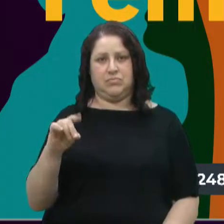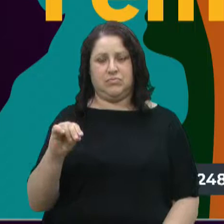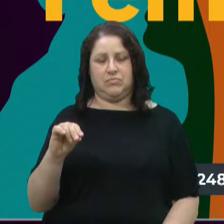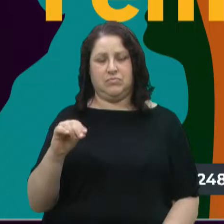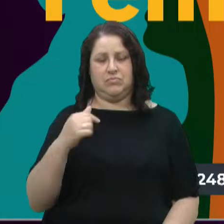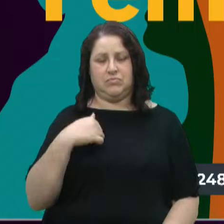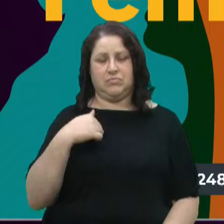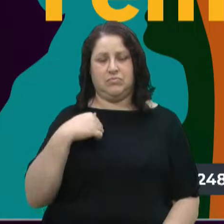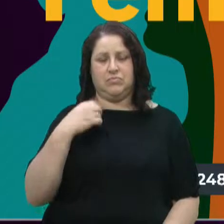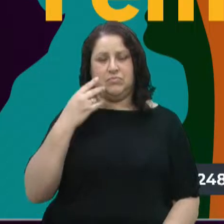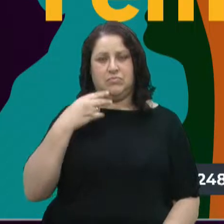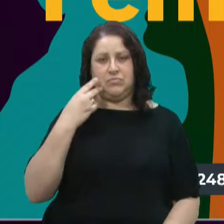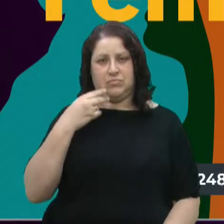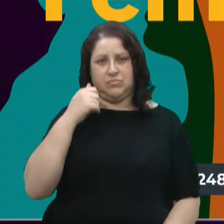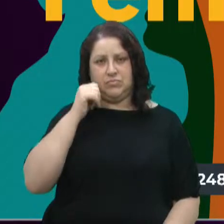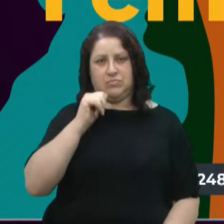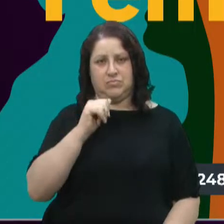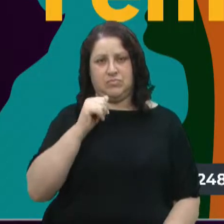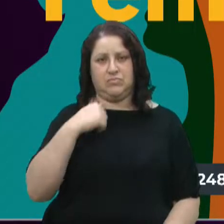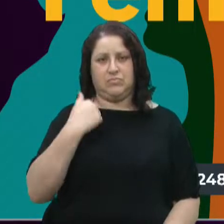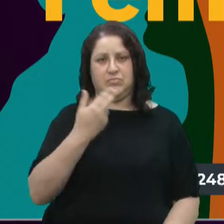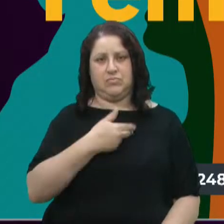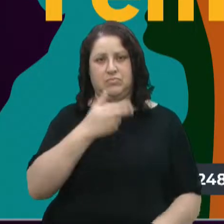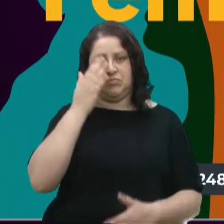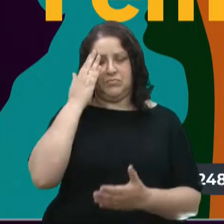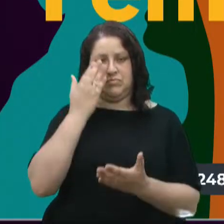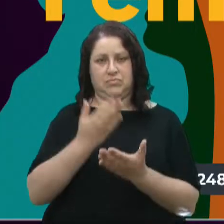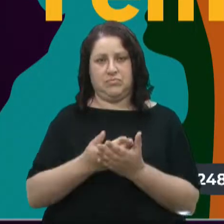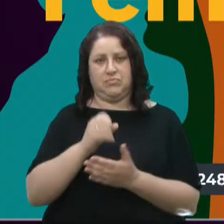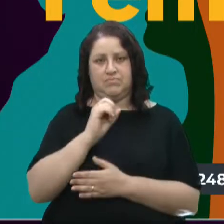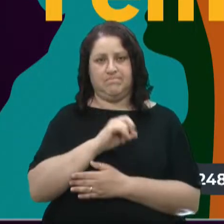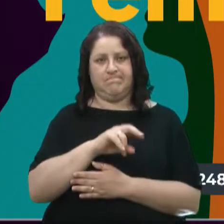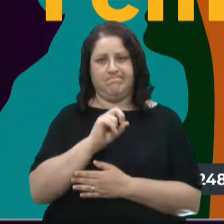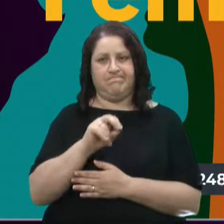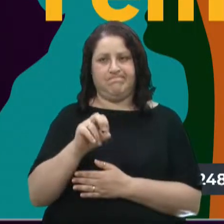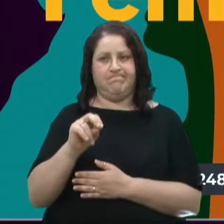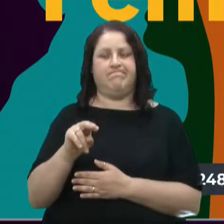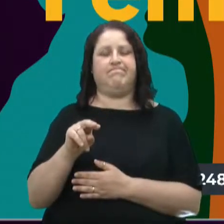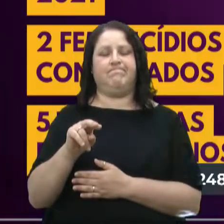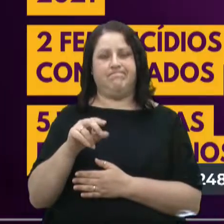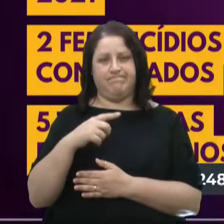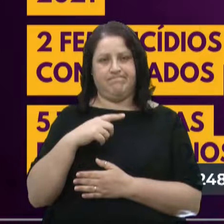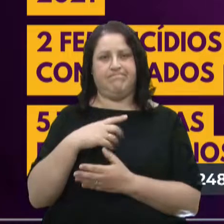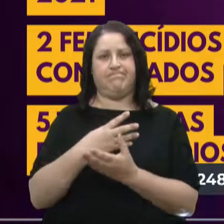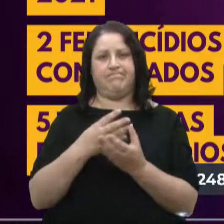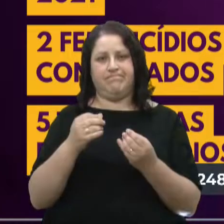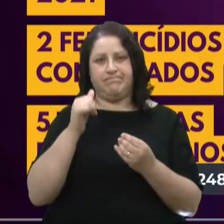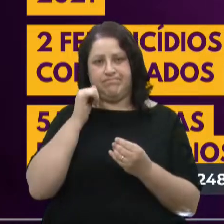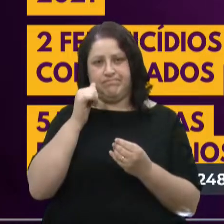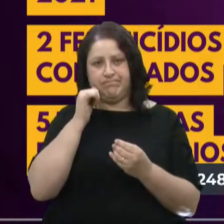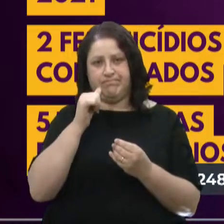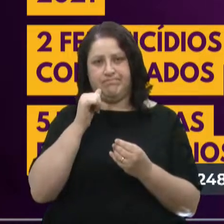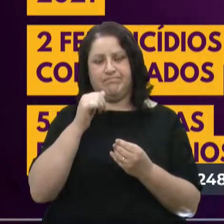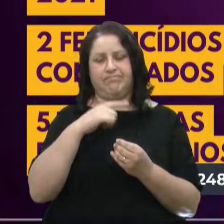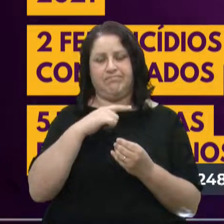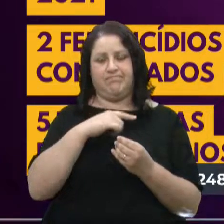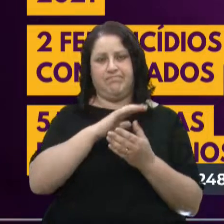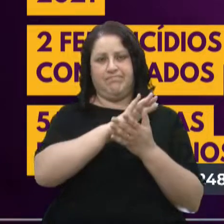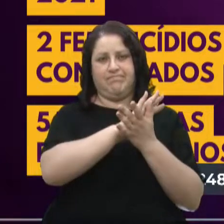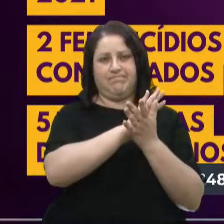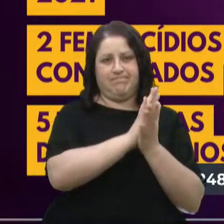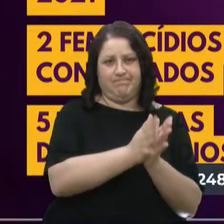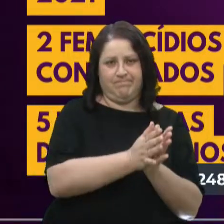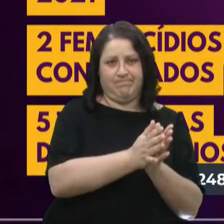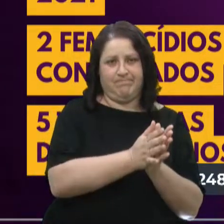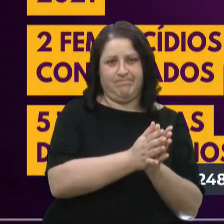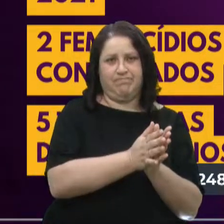justamente porque a gente acredita e verifica que, de fato, os casos de feminicídios ainda são muito altos